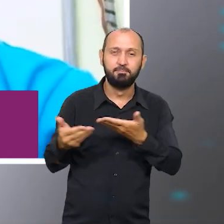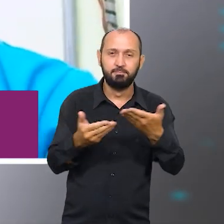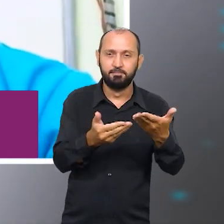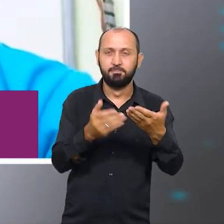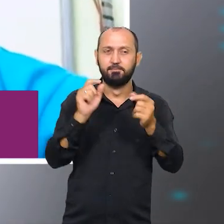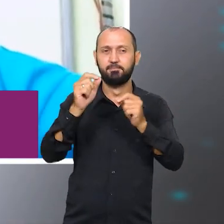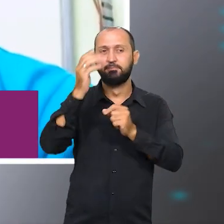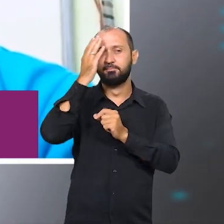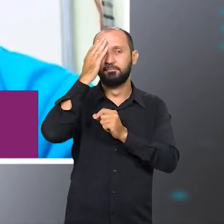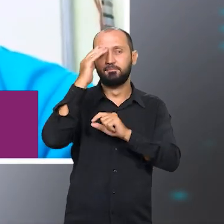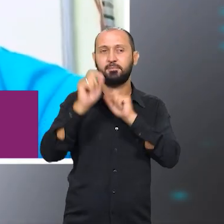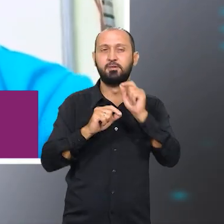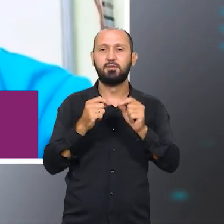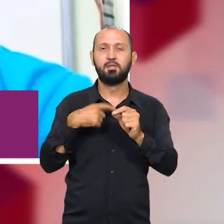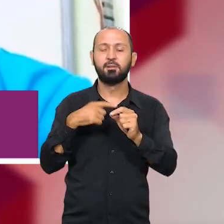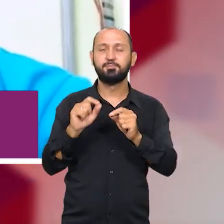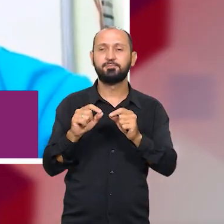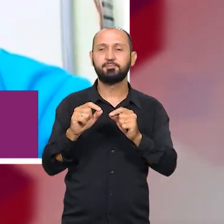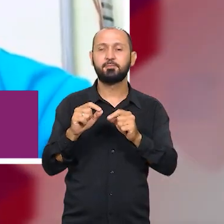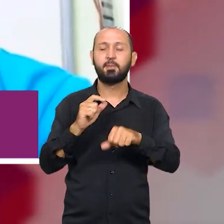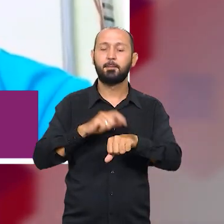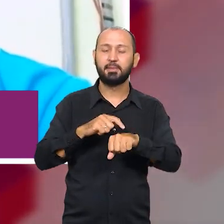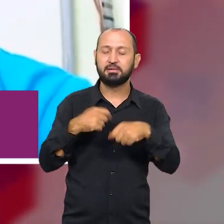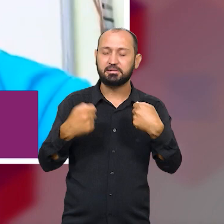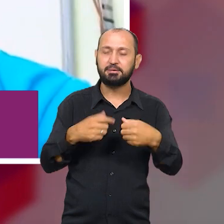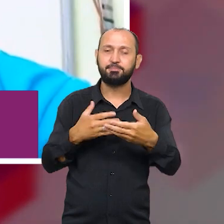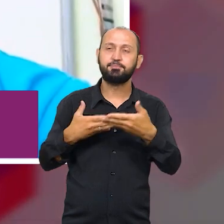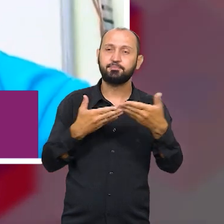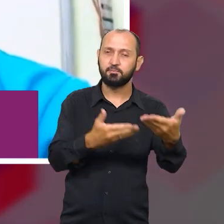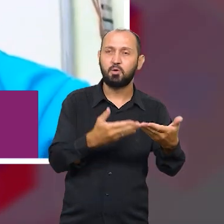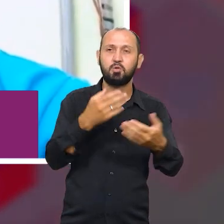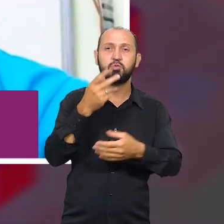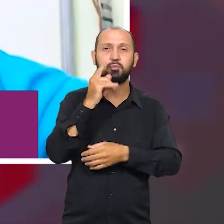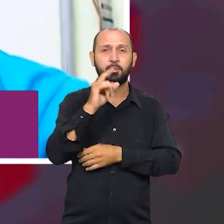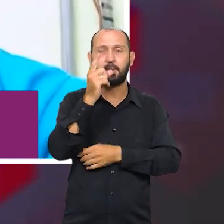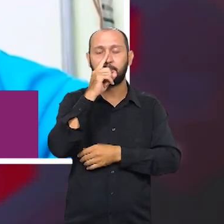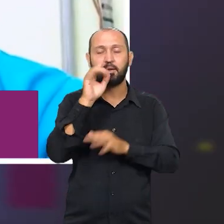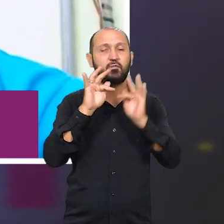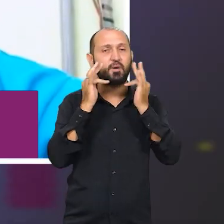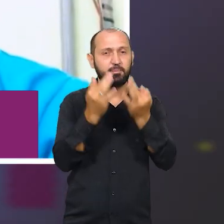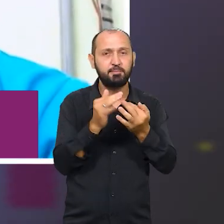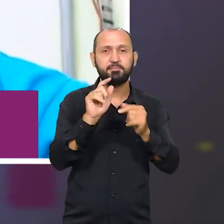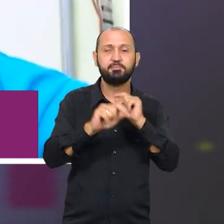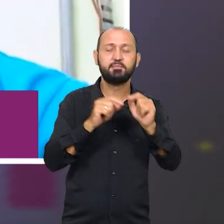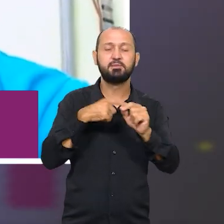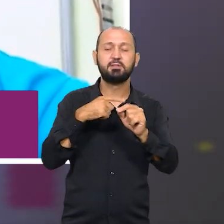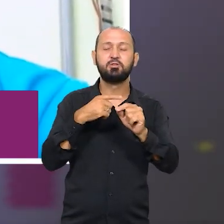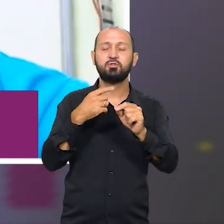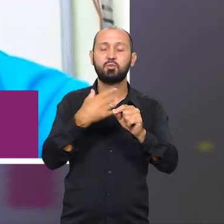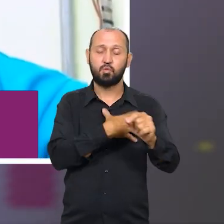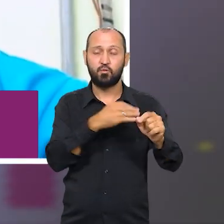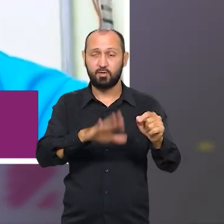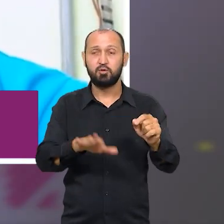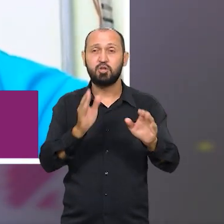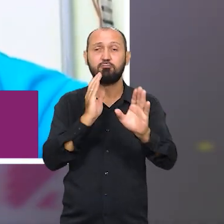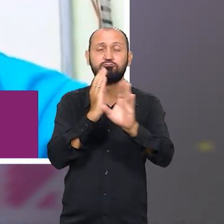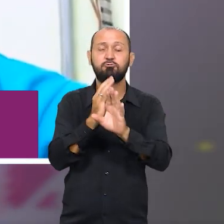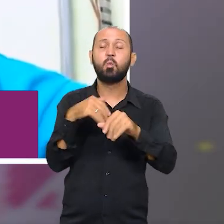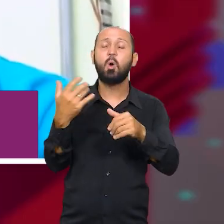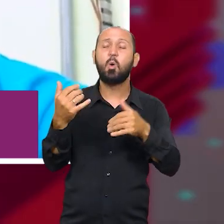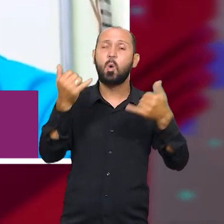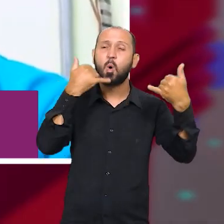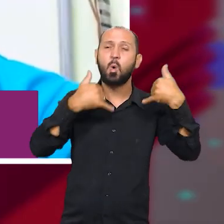gente sabe que nós precisamos desse acolhimento, inclusive os pais de filhos com diagnóstico. Quais são os contatos